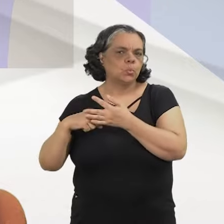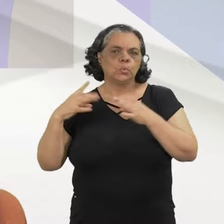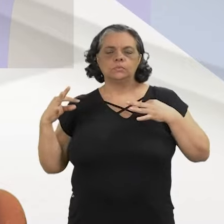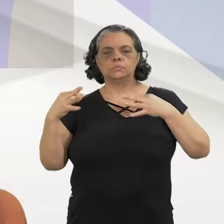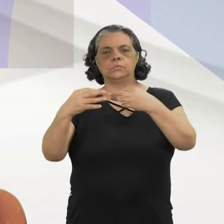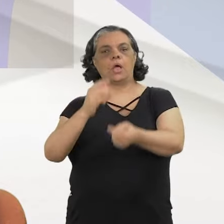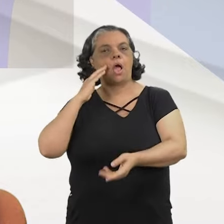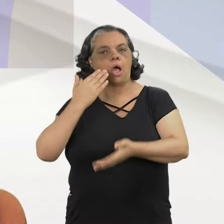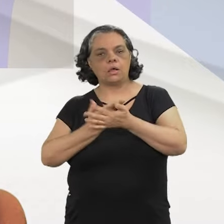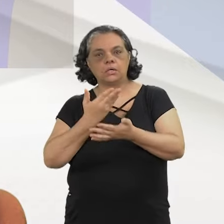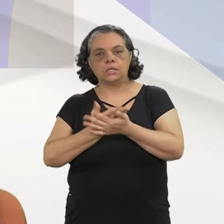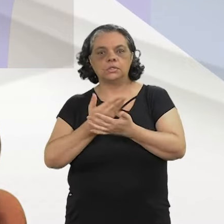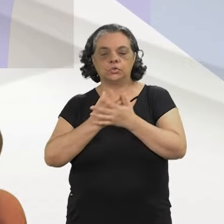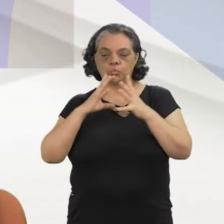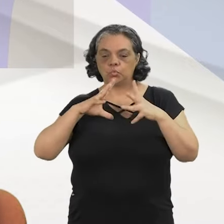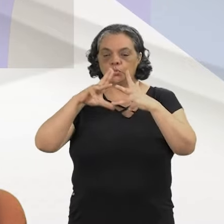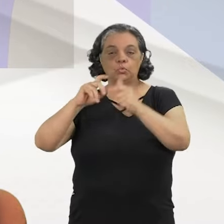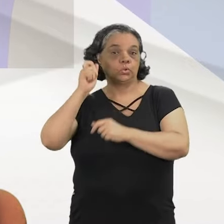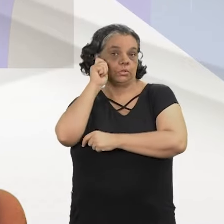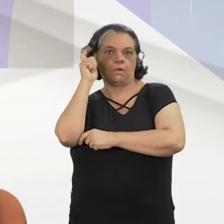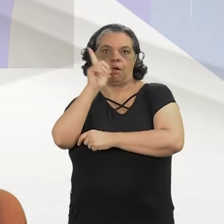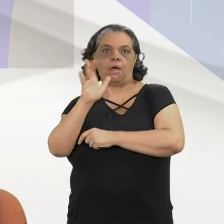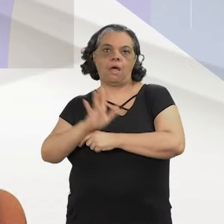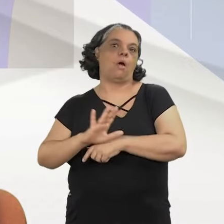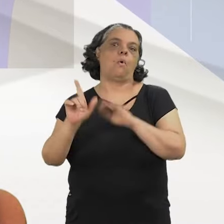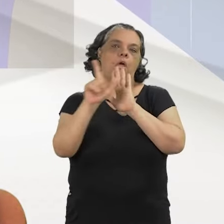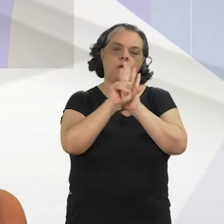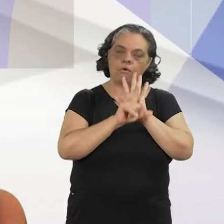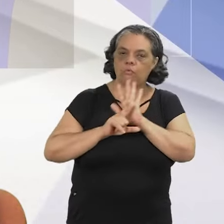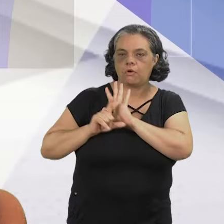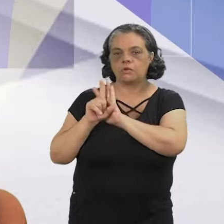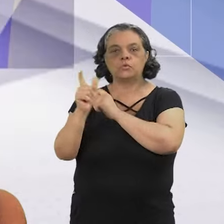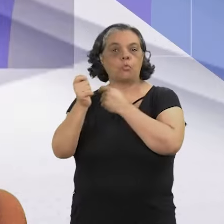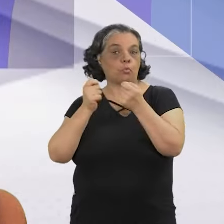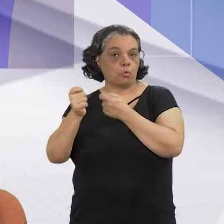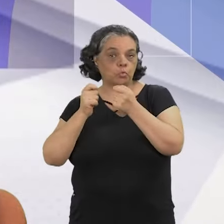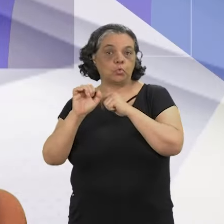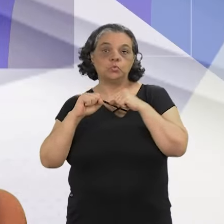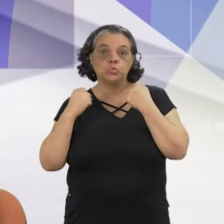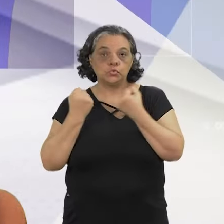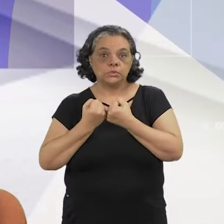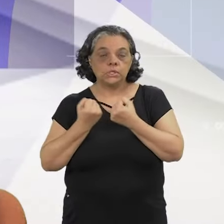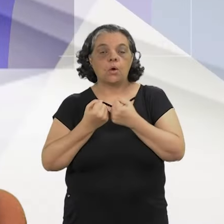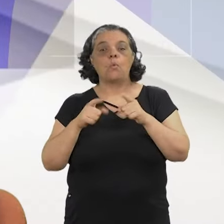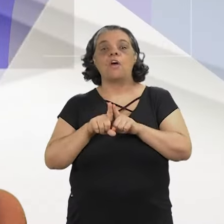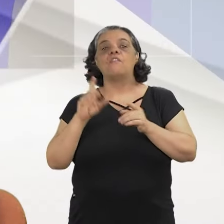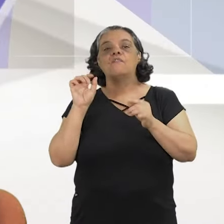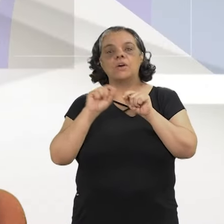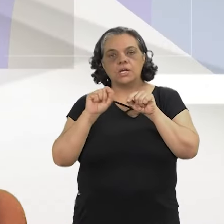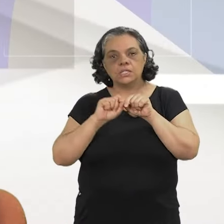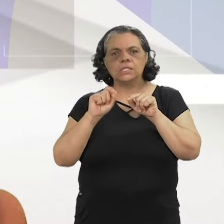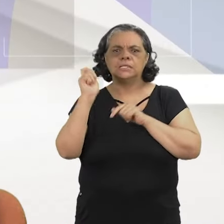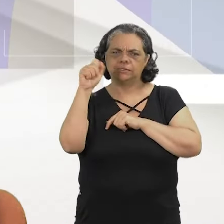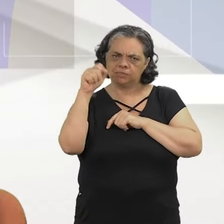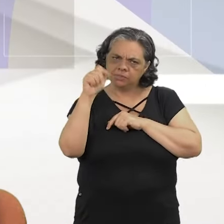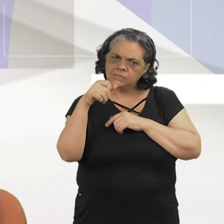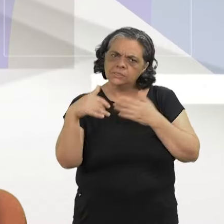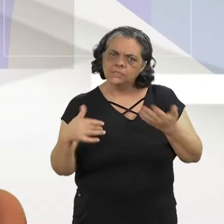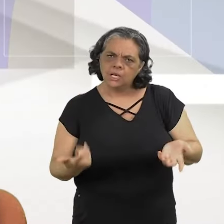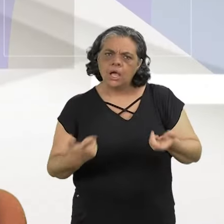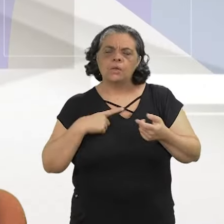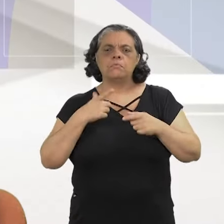acredito que em Mundo Ideal né a regulação e o controle social eh faria efeito sim